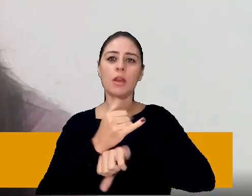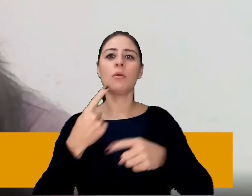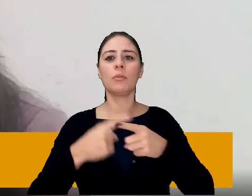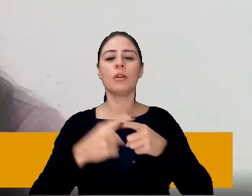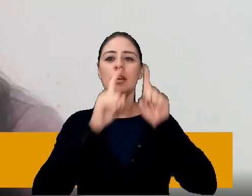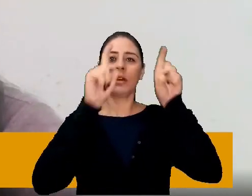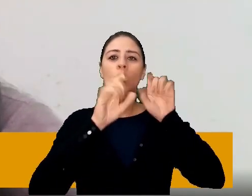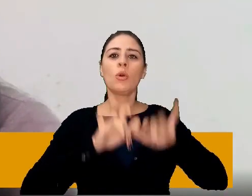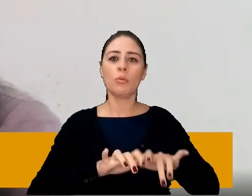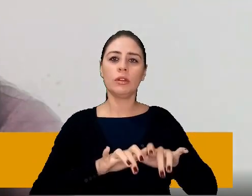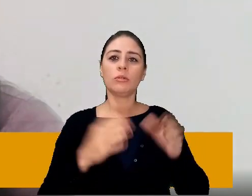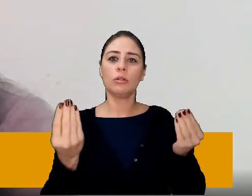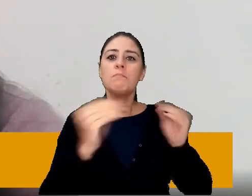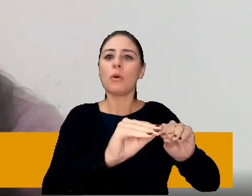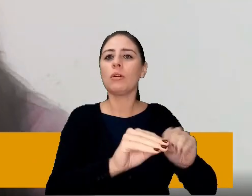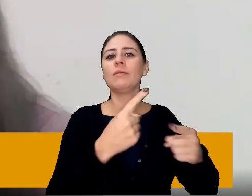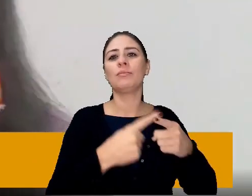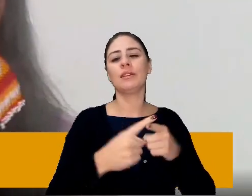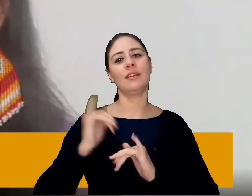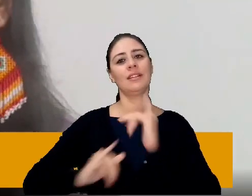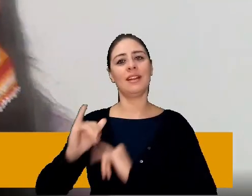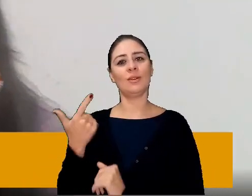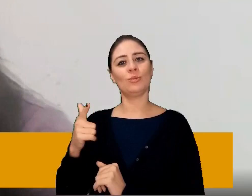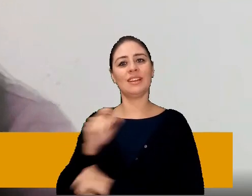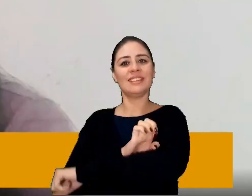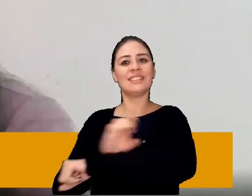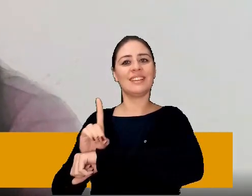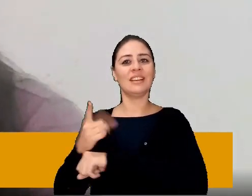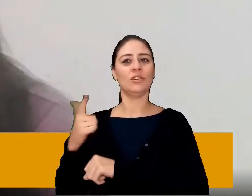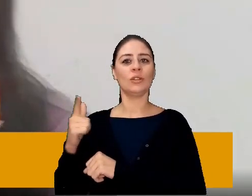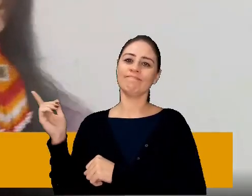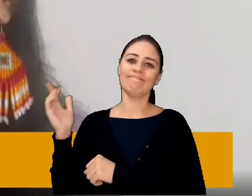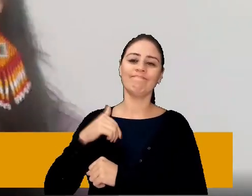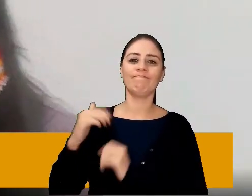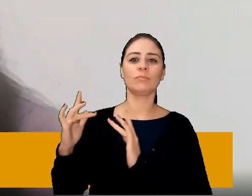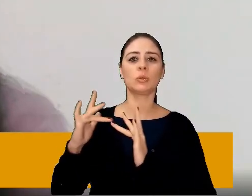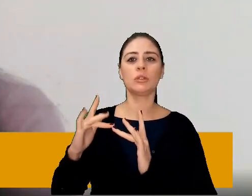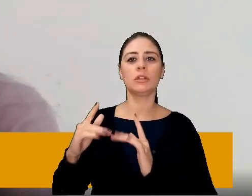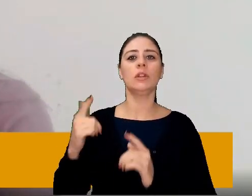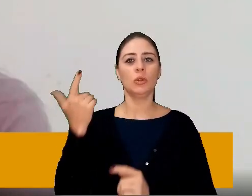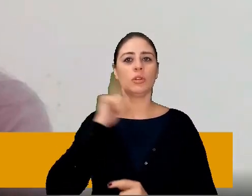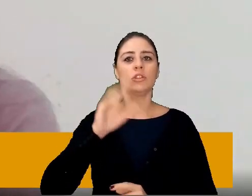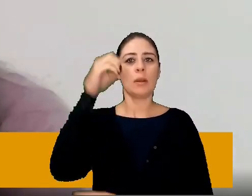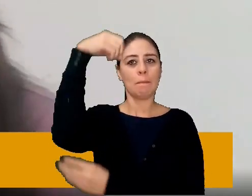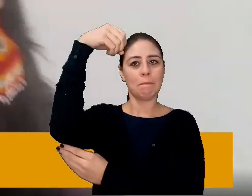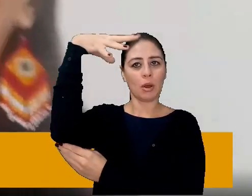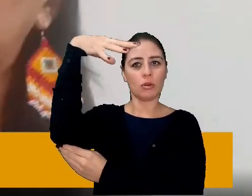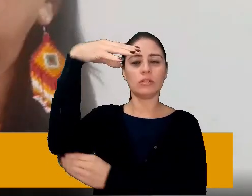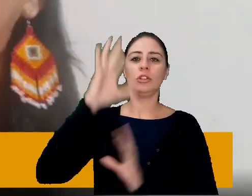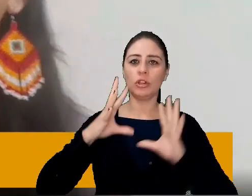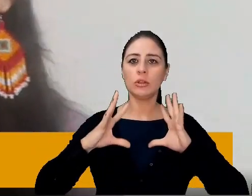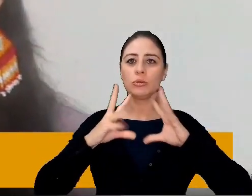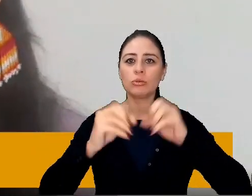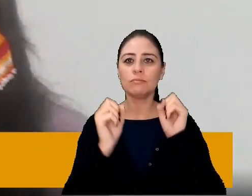foram usados e que a SED não veio ainda instalar a internet. Por quê? Porque não tem a ligação, não tem um poste. Então, a gente tem que conseguir o poste, colocar a